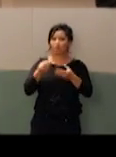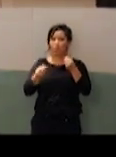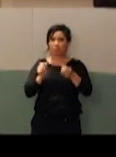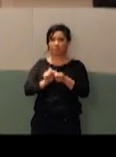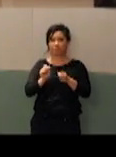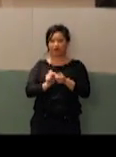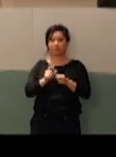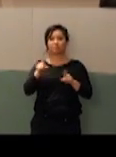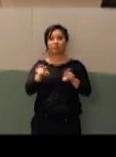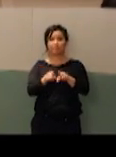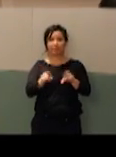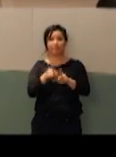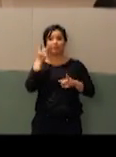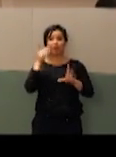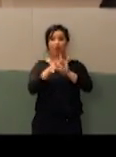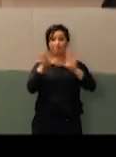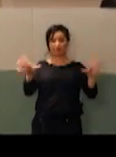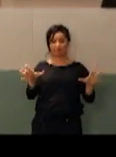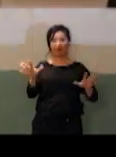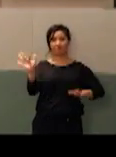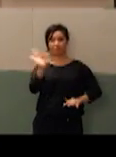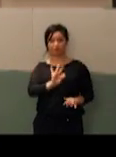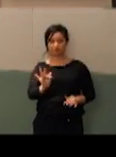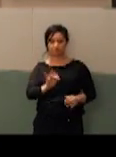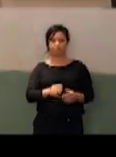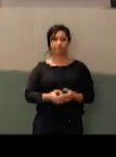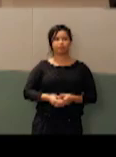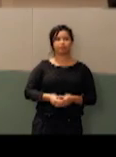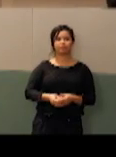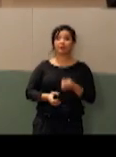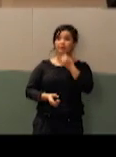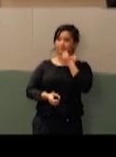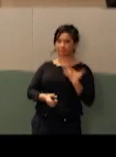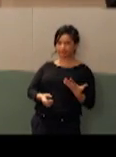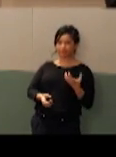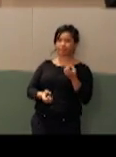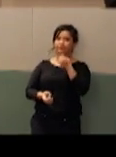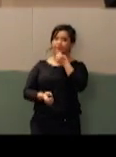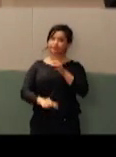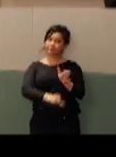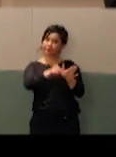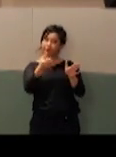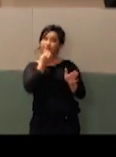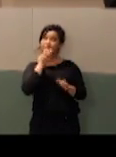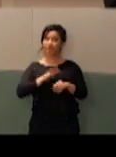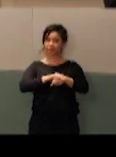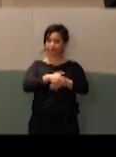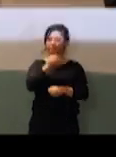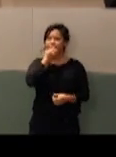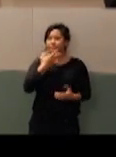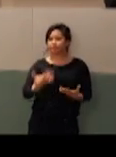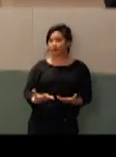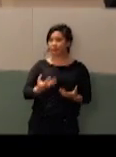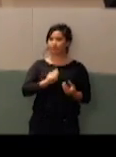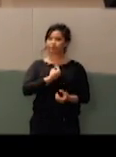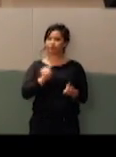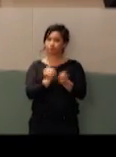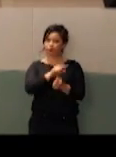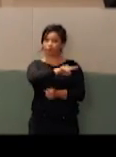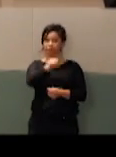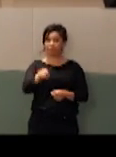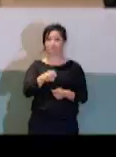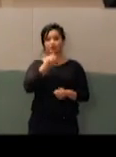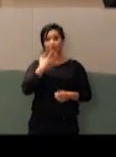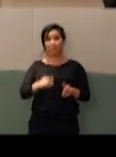grande estar aqui com vocês. Eu quero dizer que a primeira coisa é reduzir drasticamente a burocracia. Nós vamos declarar